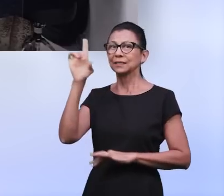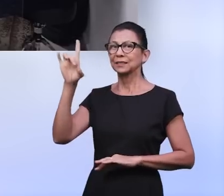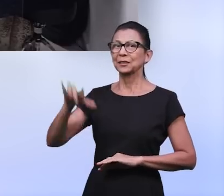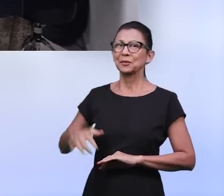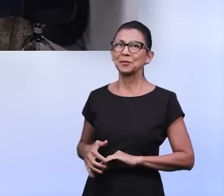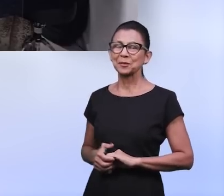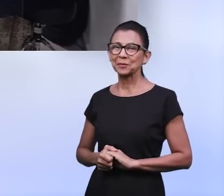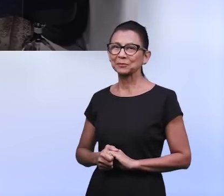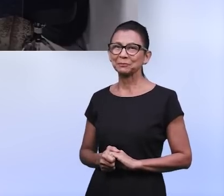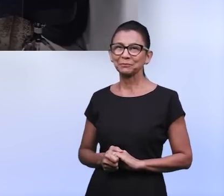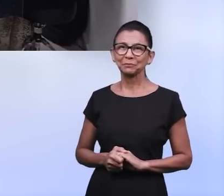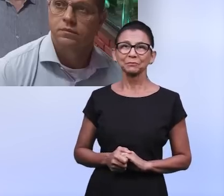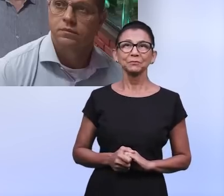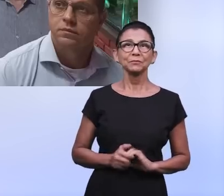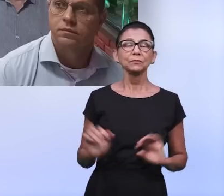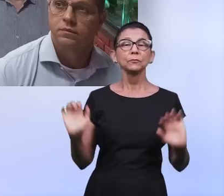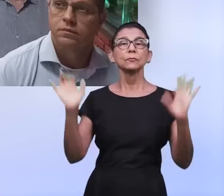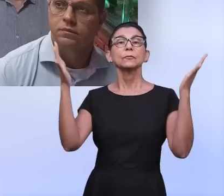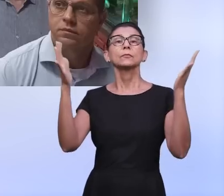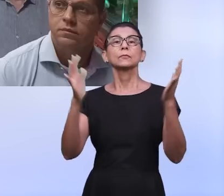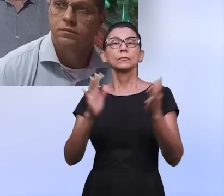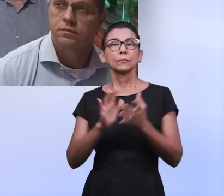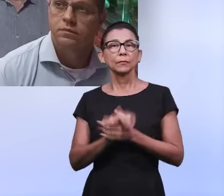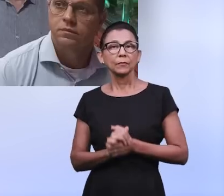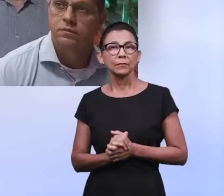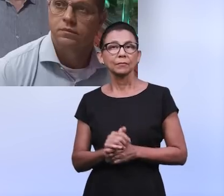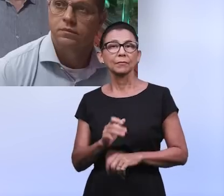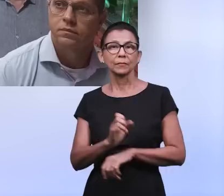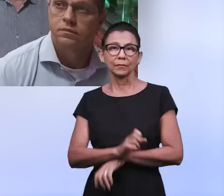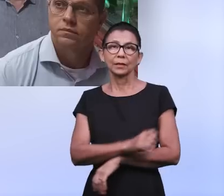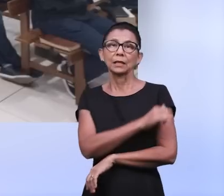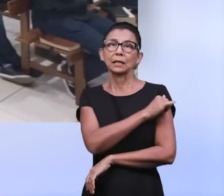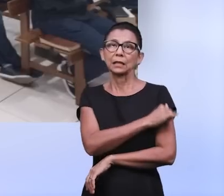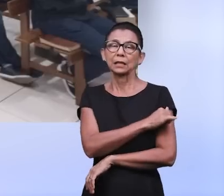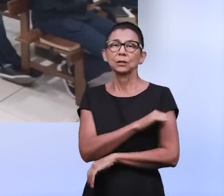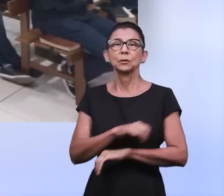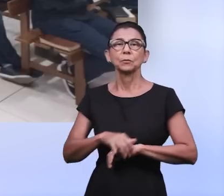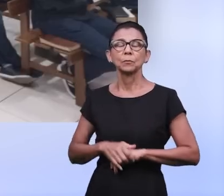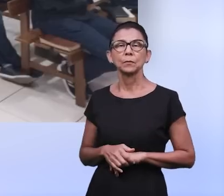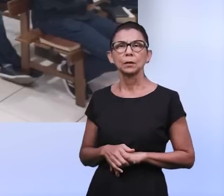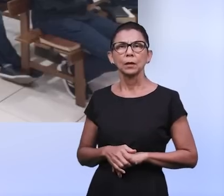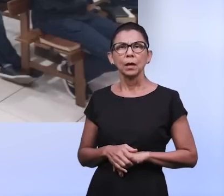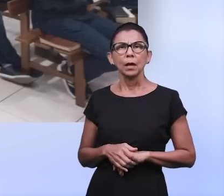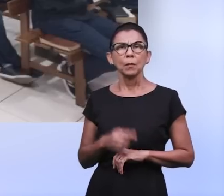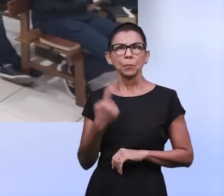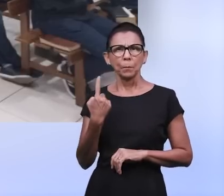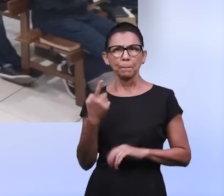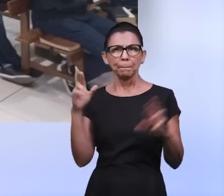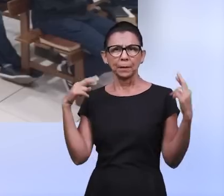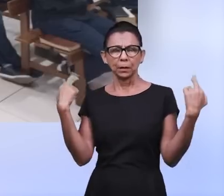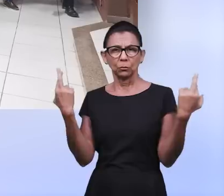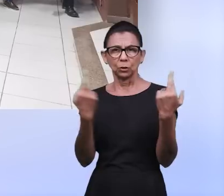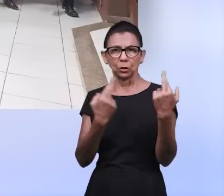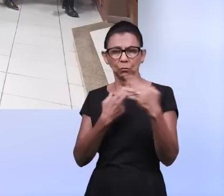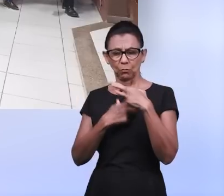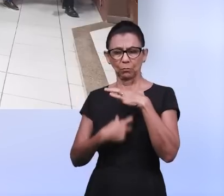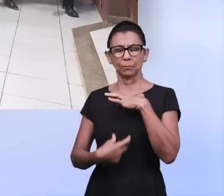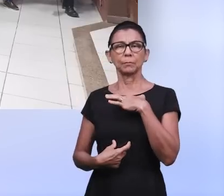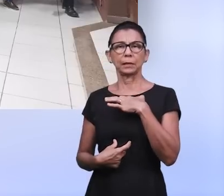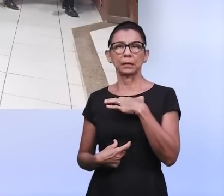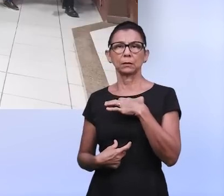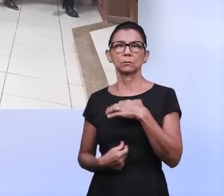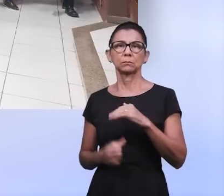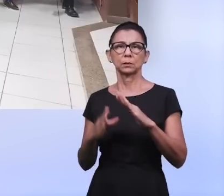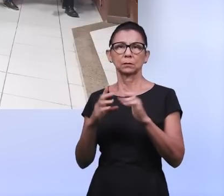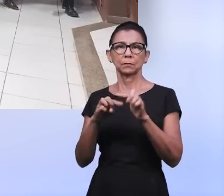dois eventos foram realizados em Niterói, no Rio de Janeiro. O primeiro foi uma reunião de obreiros, que foi feita ali na Igreja